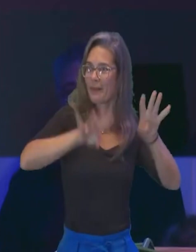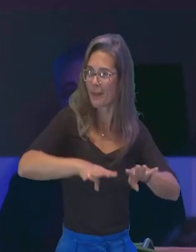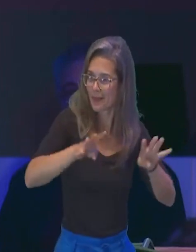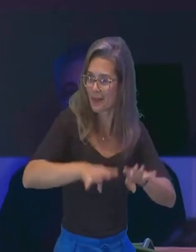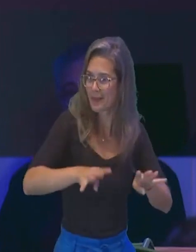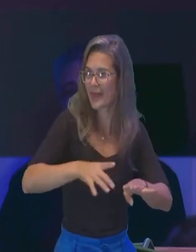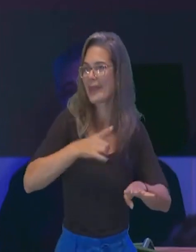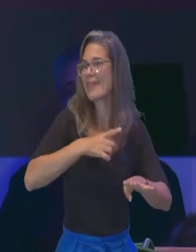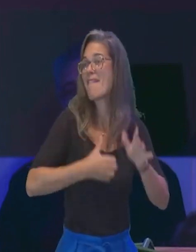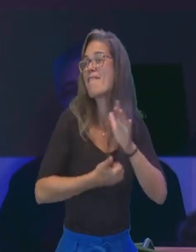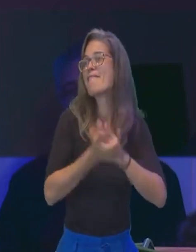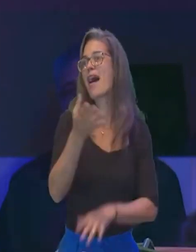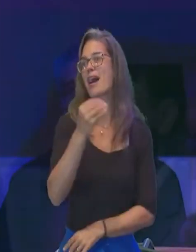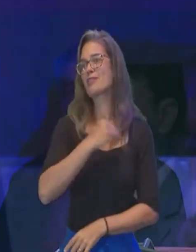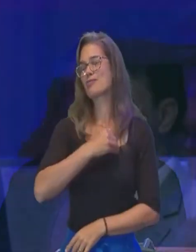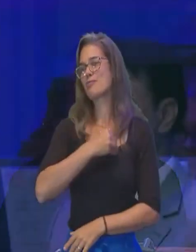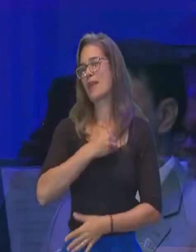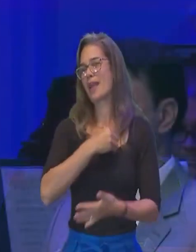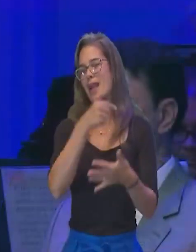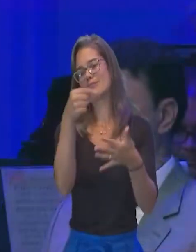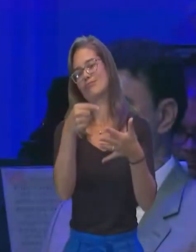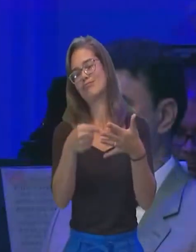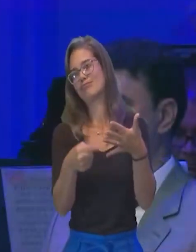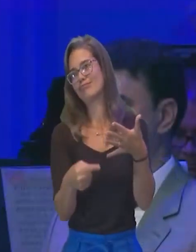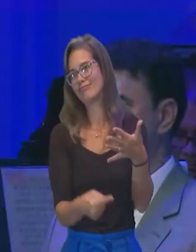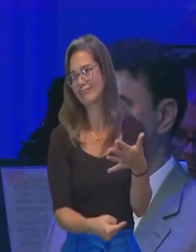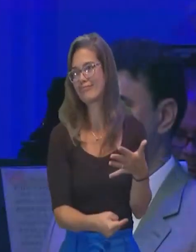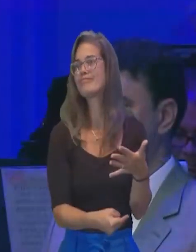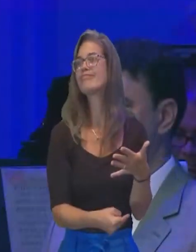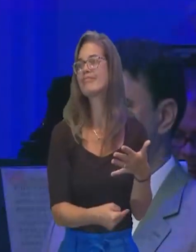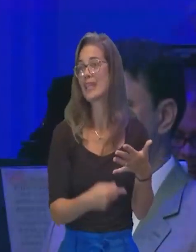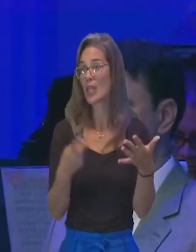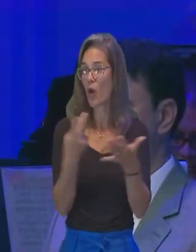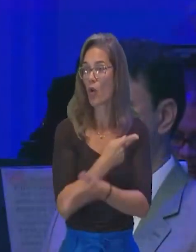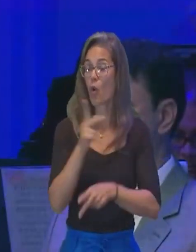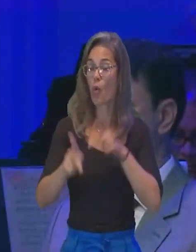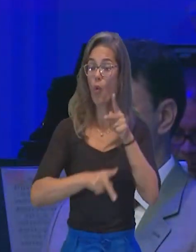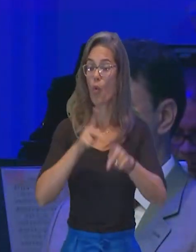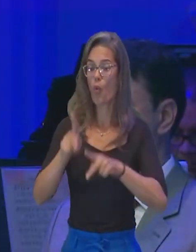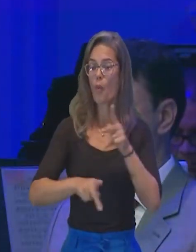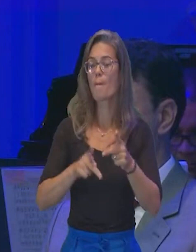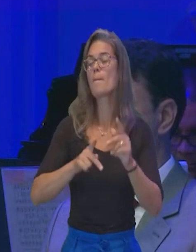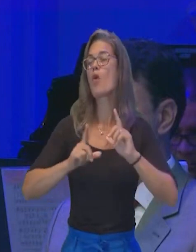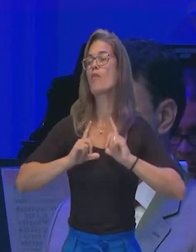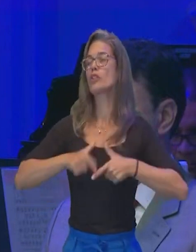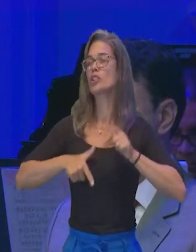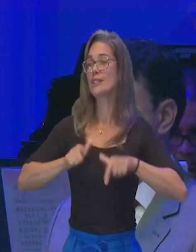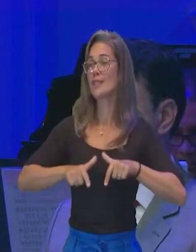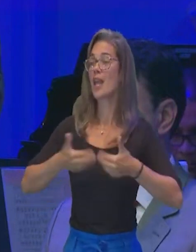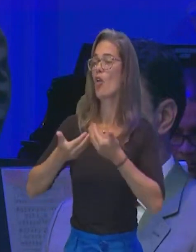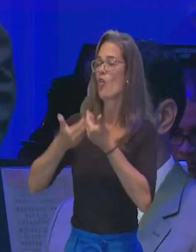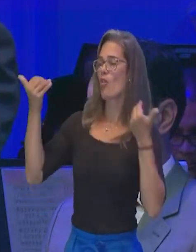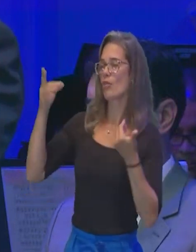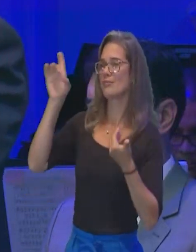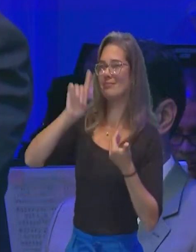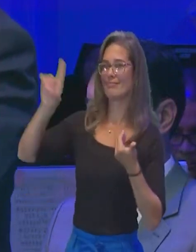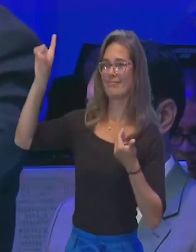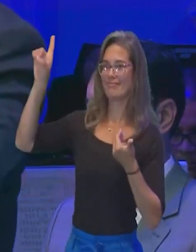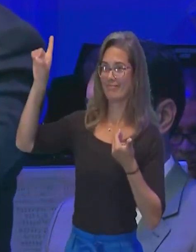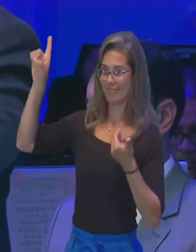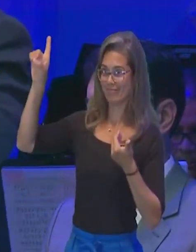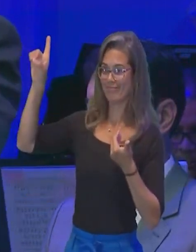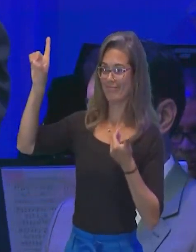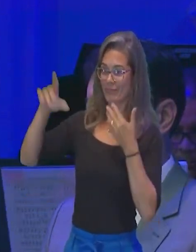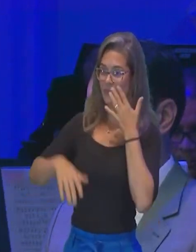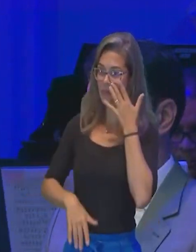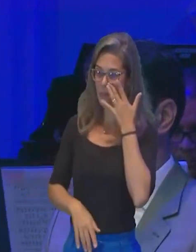imoralidade, idolatria, enfim, declínios em todos os segmentos do reino. Pastor